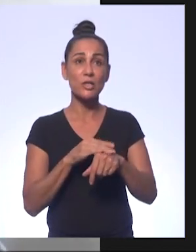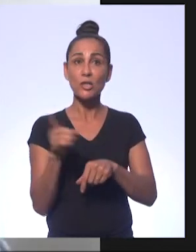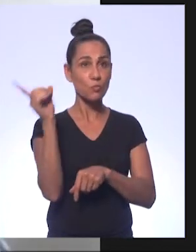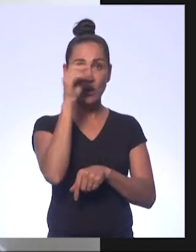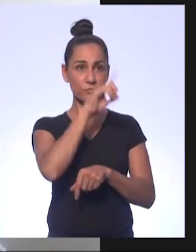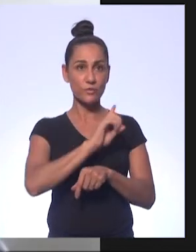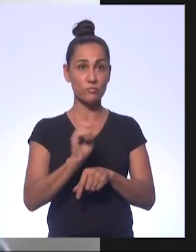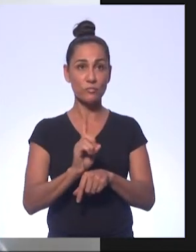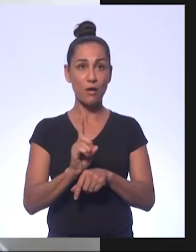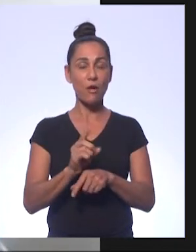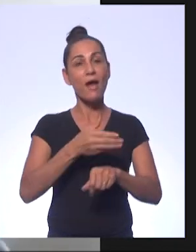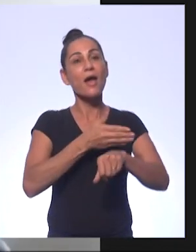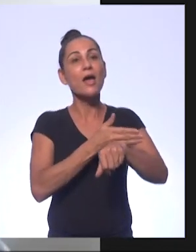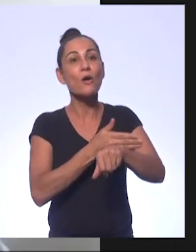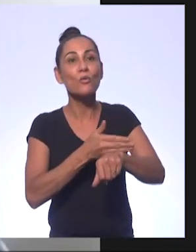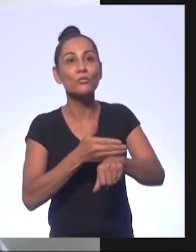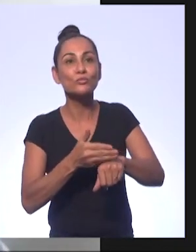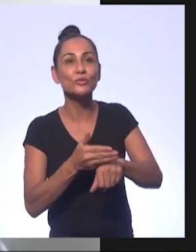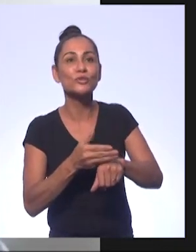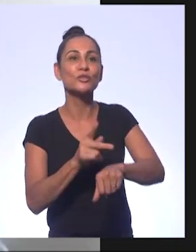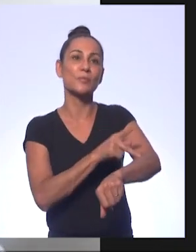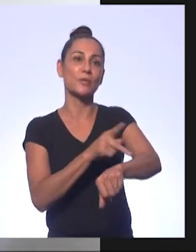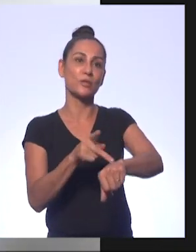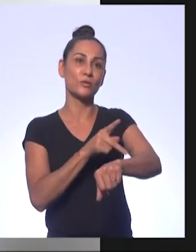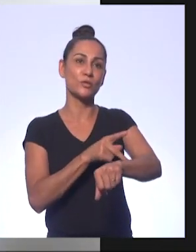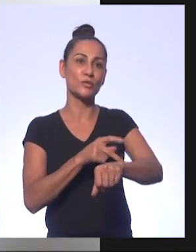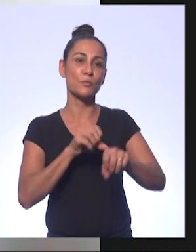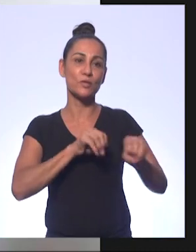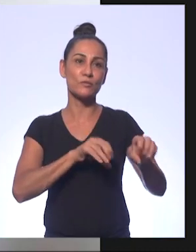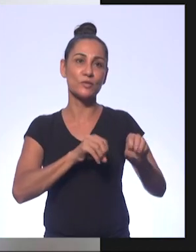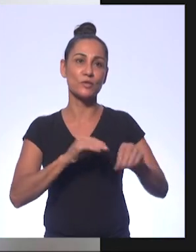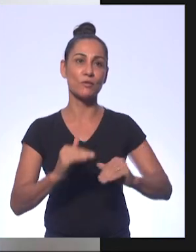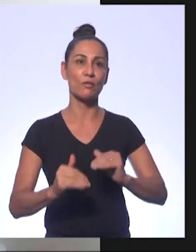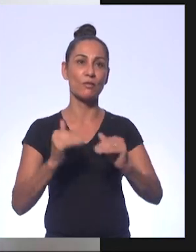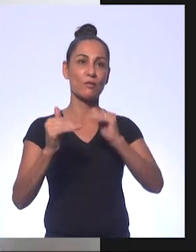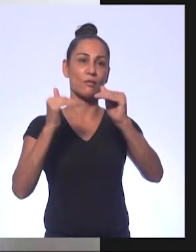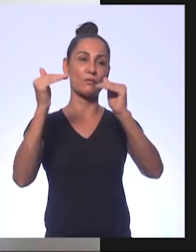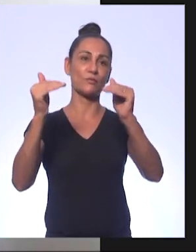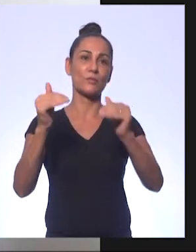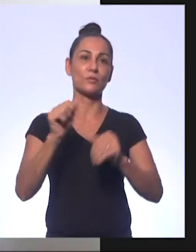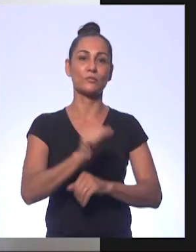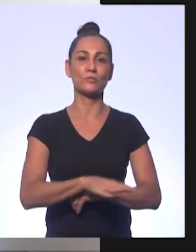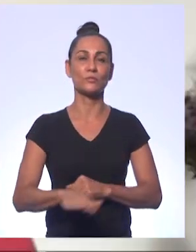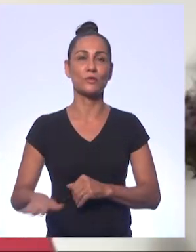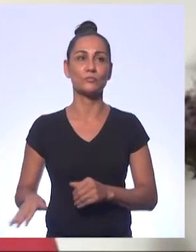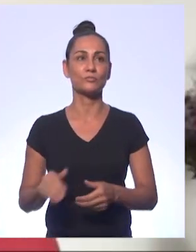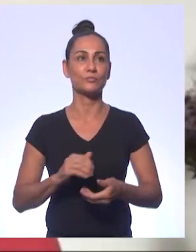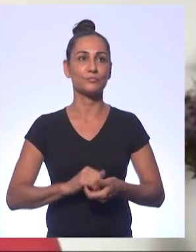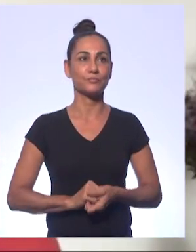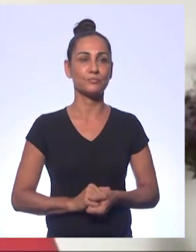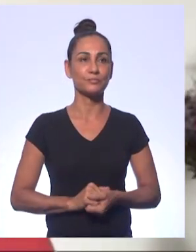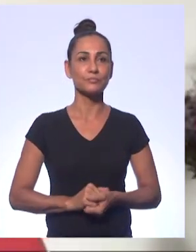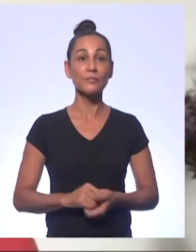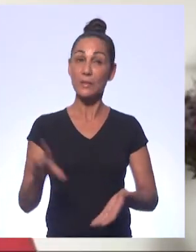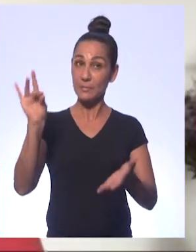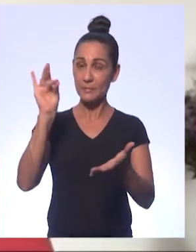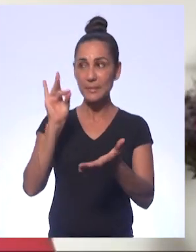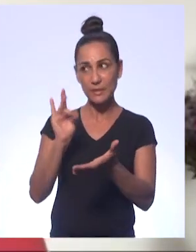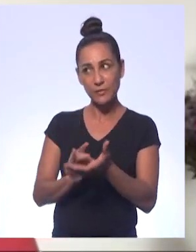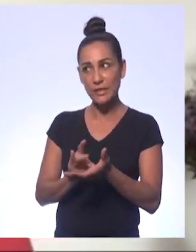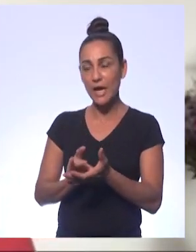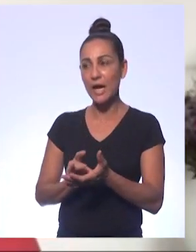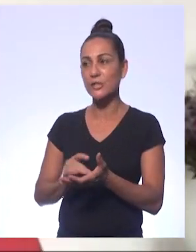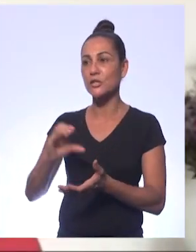a rotina pedagógica para a aprendizagem. Diga lá, Raquel. Mas, na verdade, Chico, você está